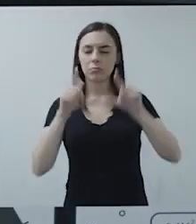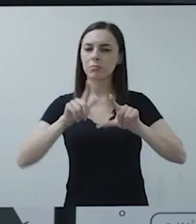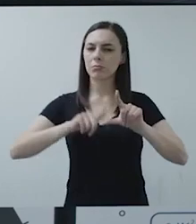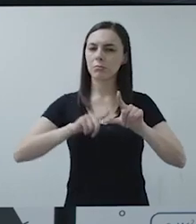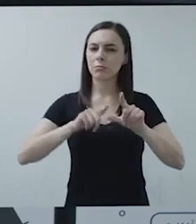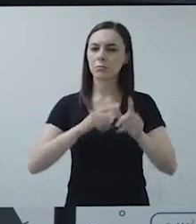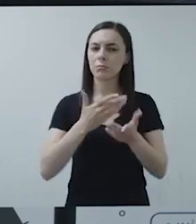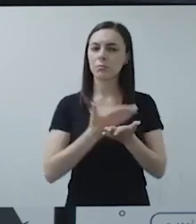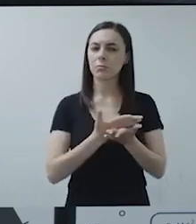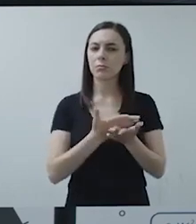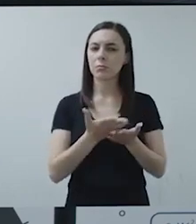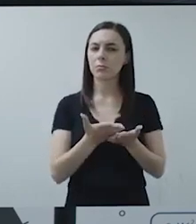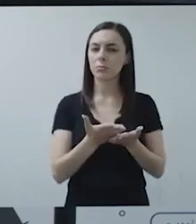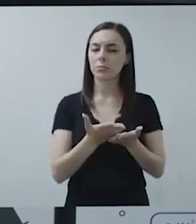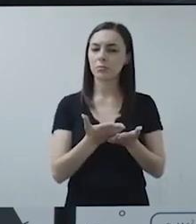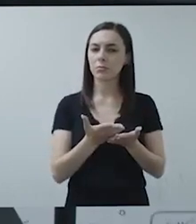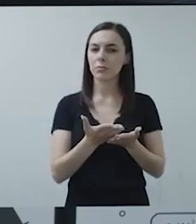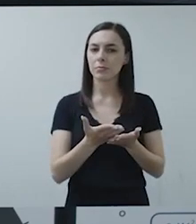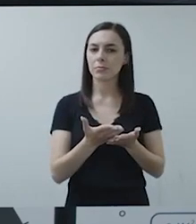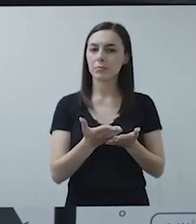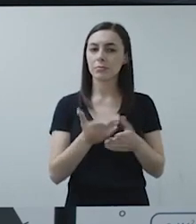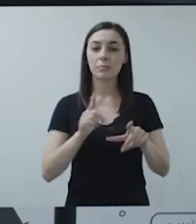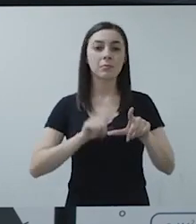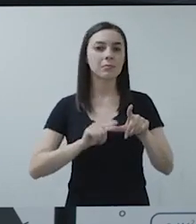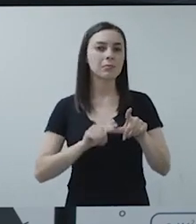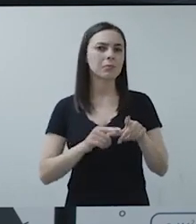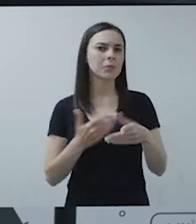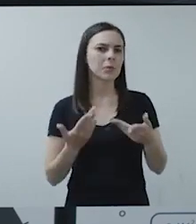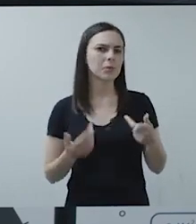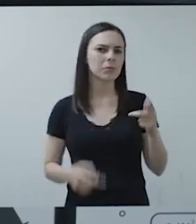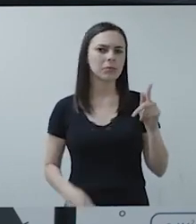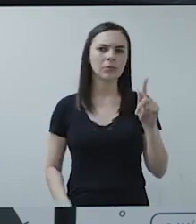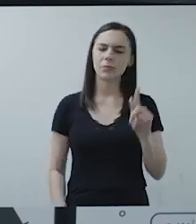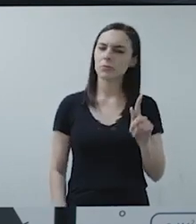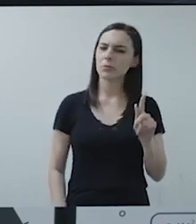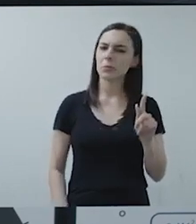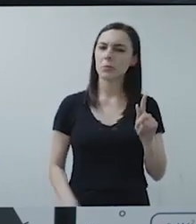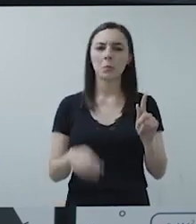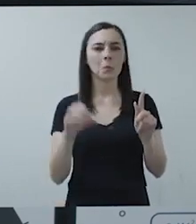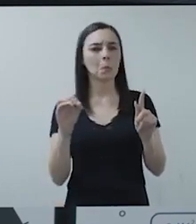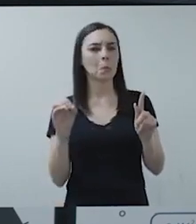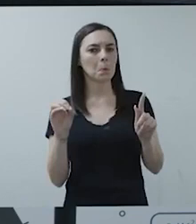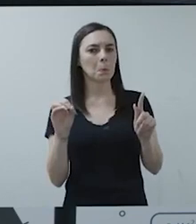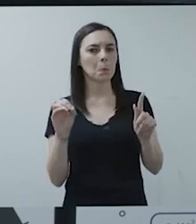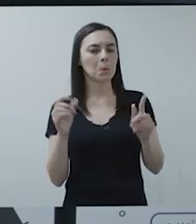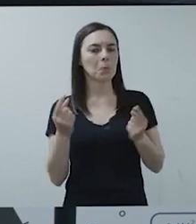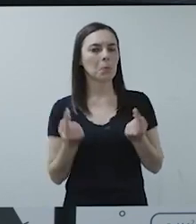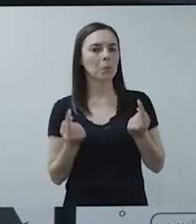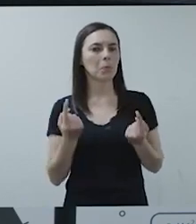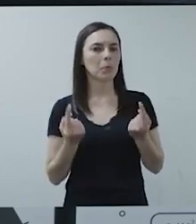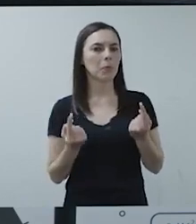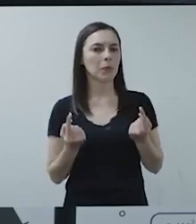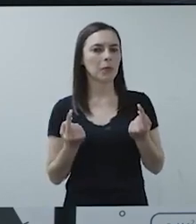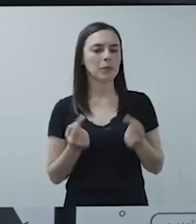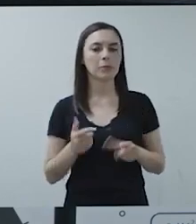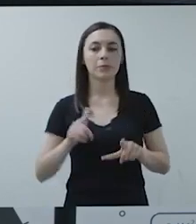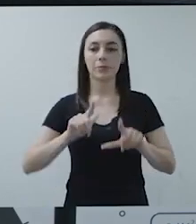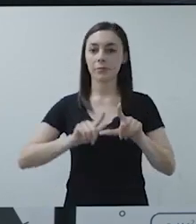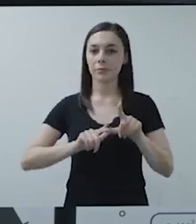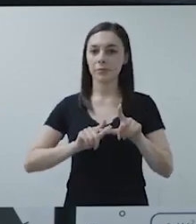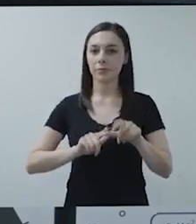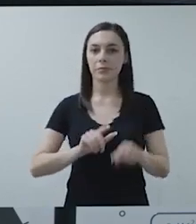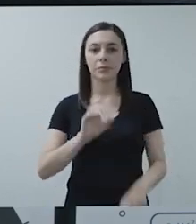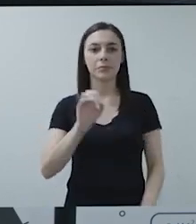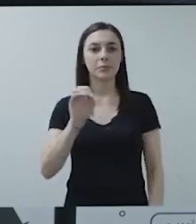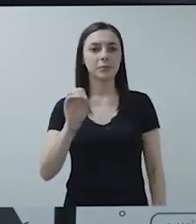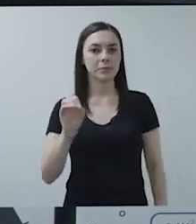começa com a letra... Será que com a letra G ou com a letra O? Com a letra O.